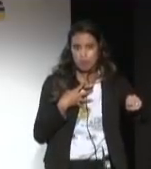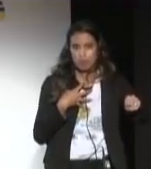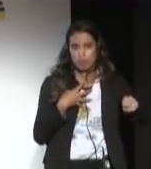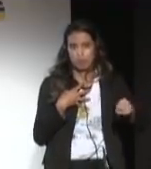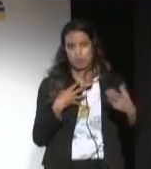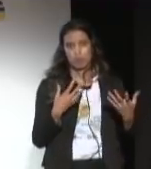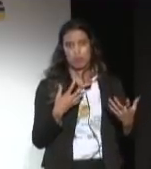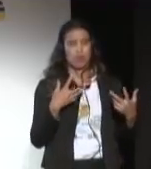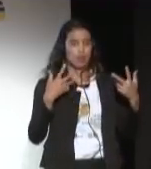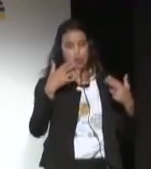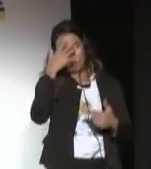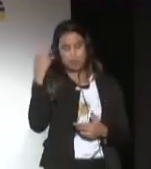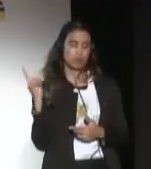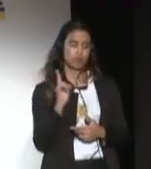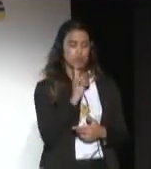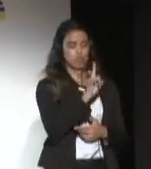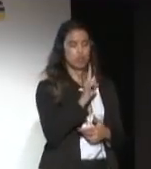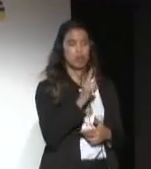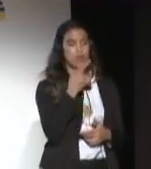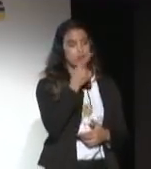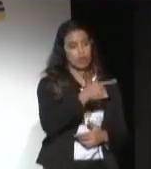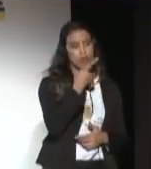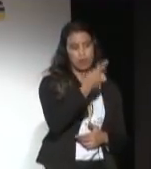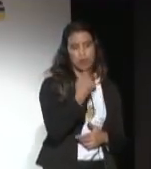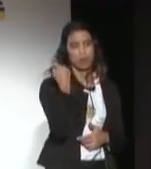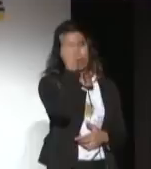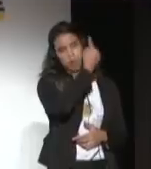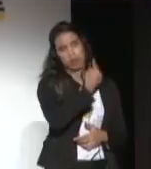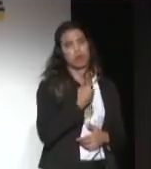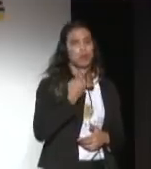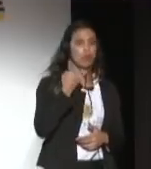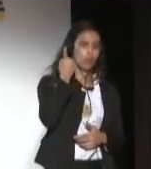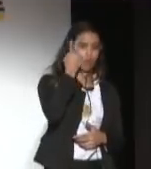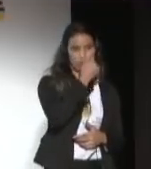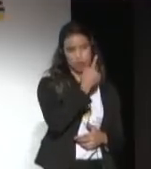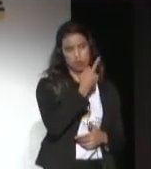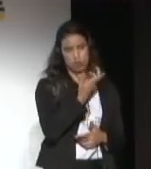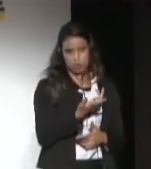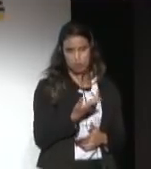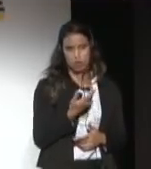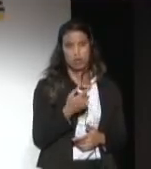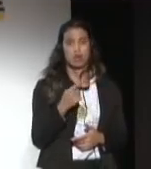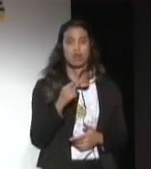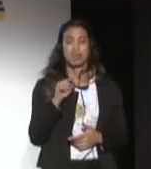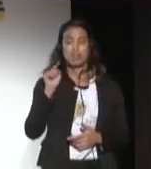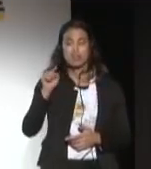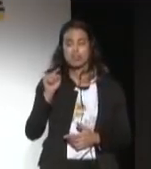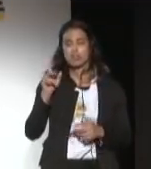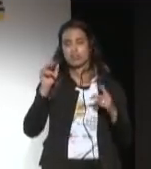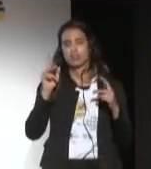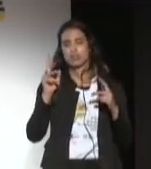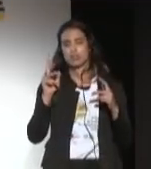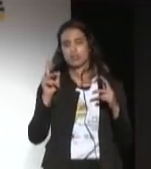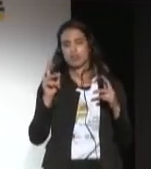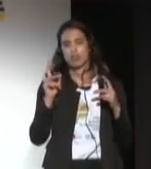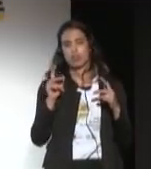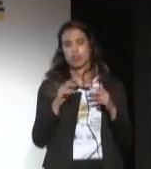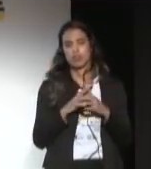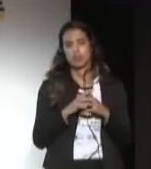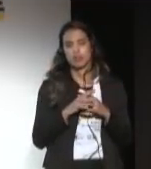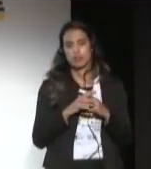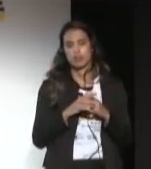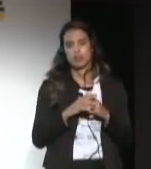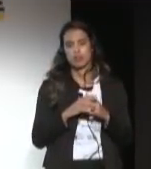chega e dá um monólogo de 1 hora, usando aquela abordagem única. Nós chamamos isso de spray and pray,